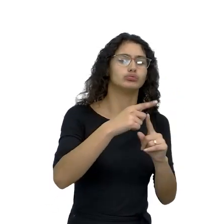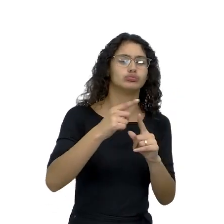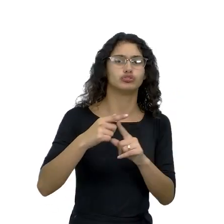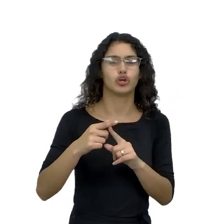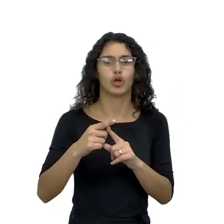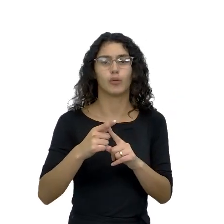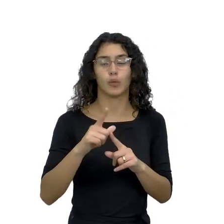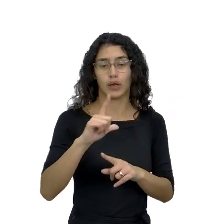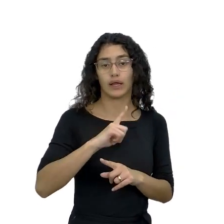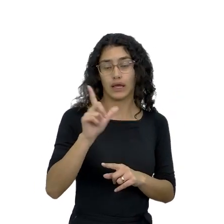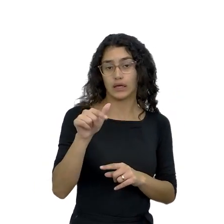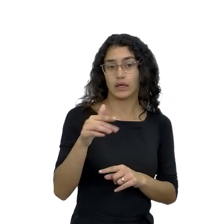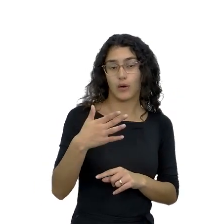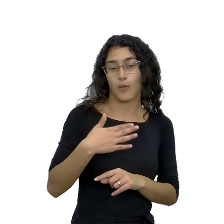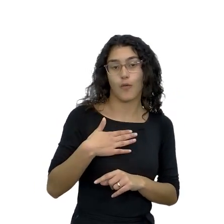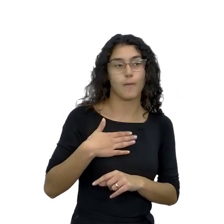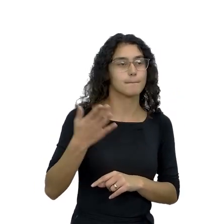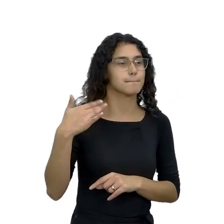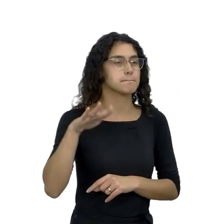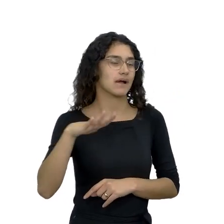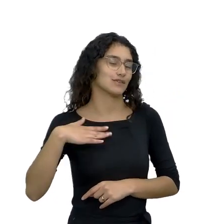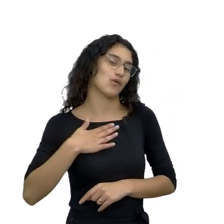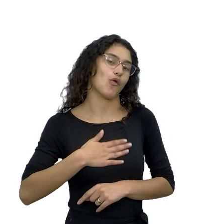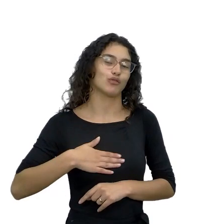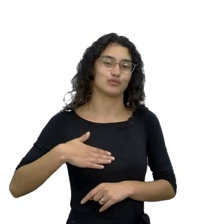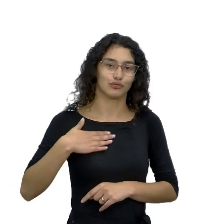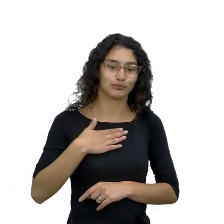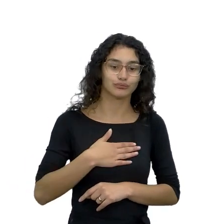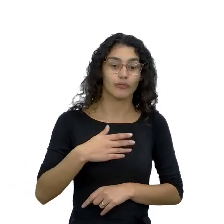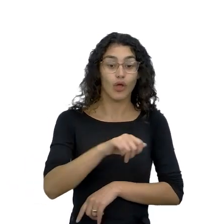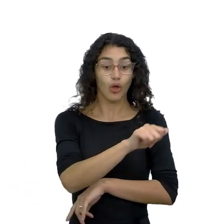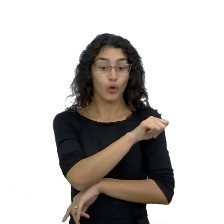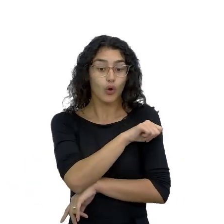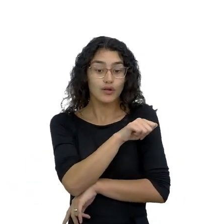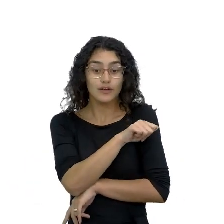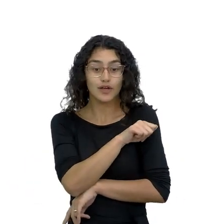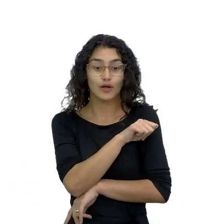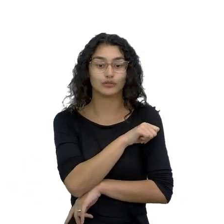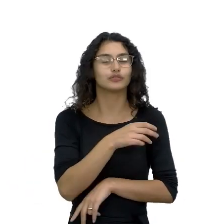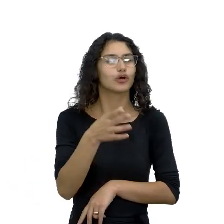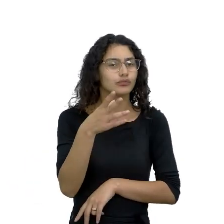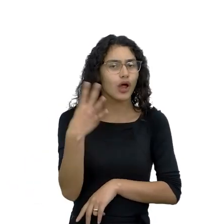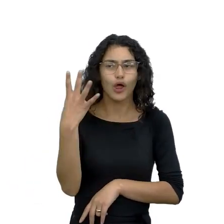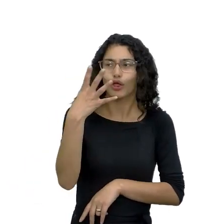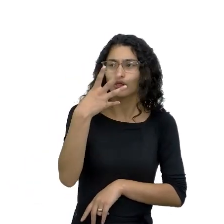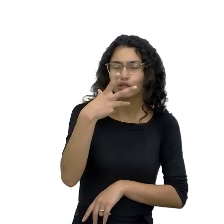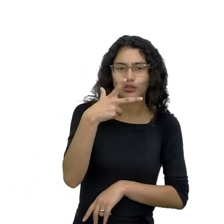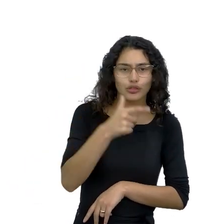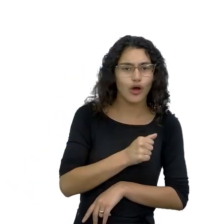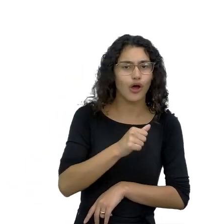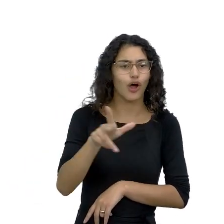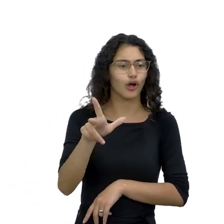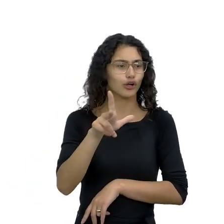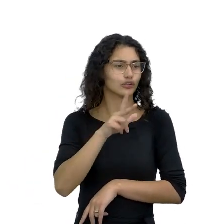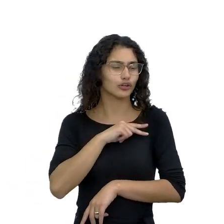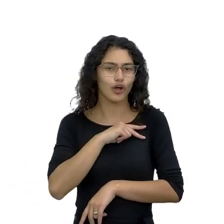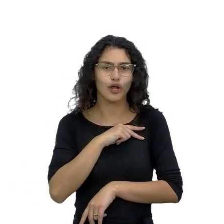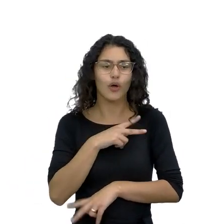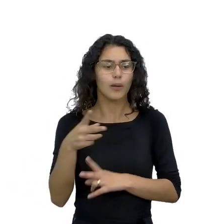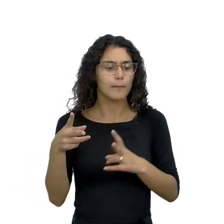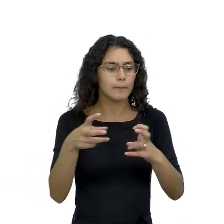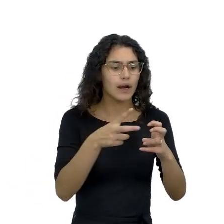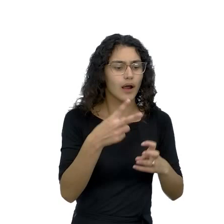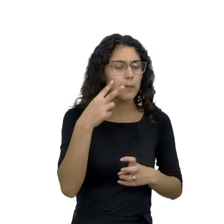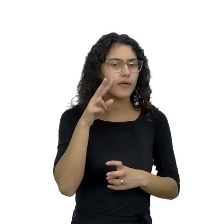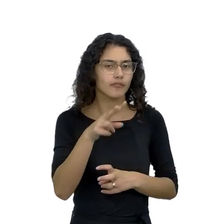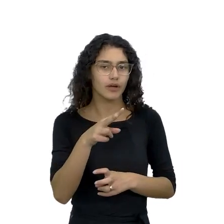de fósseis que são meus xodós, tá? E os alunos, eles realmente ficam encantados quando têm contatos com